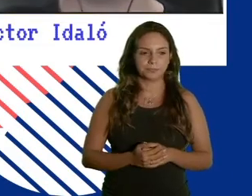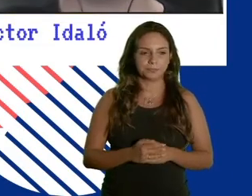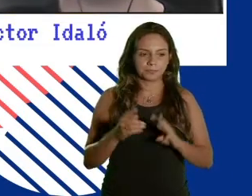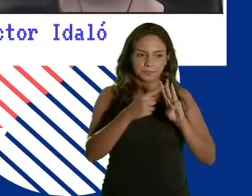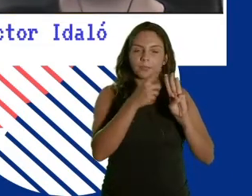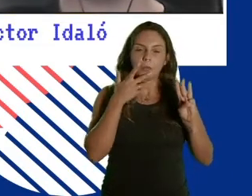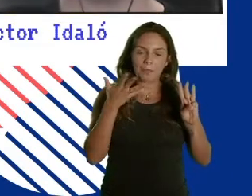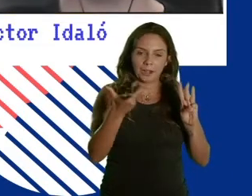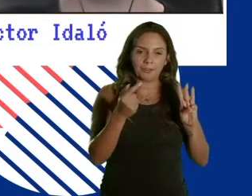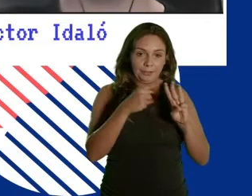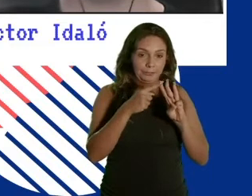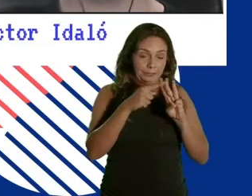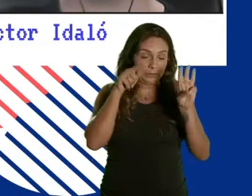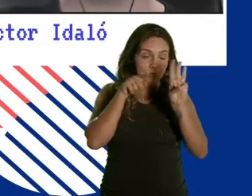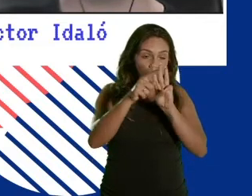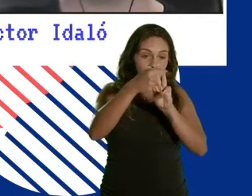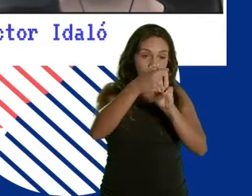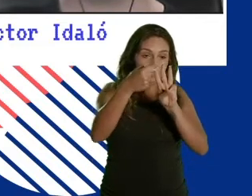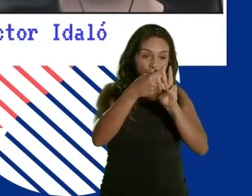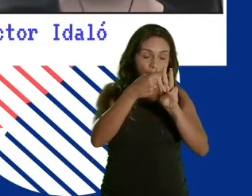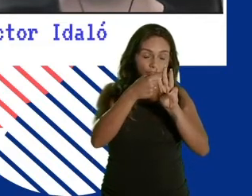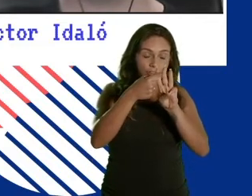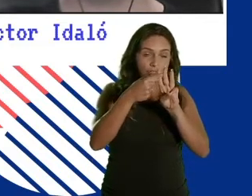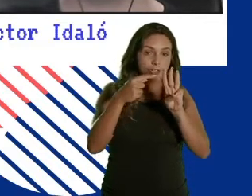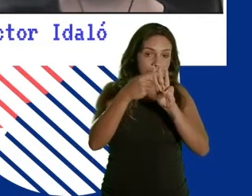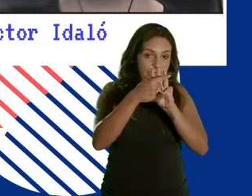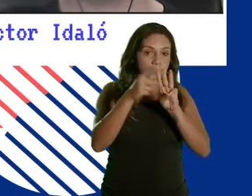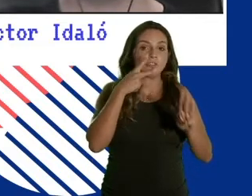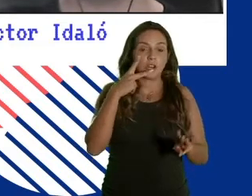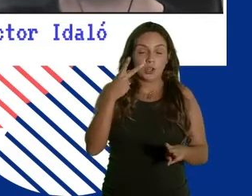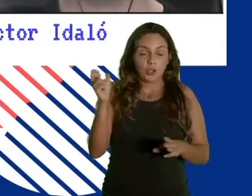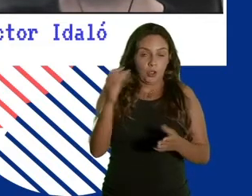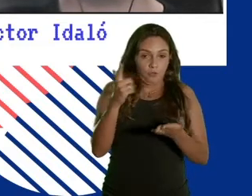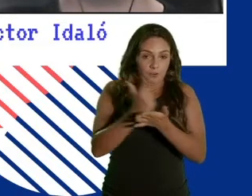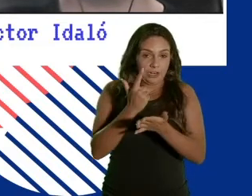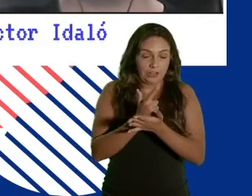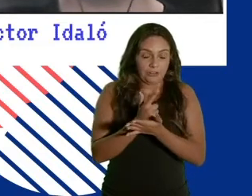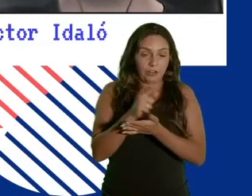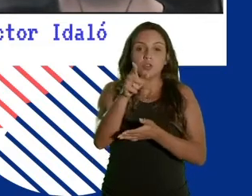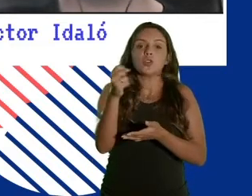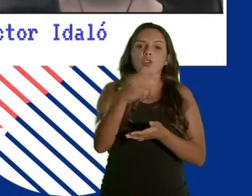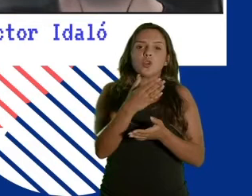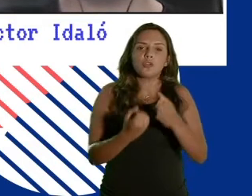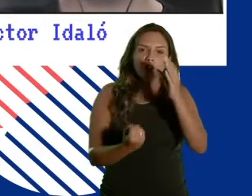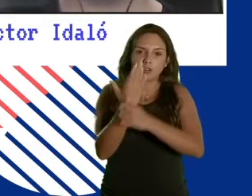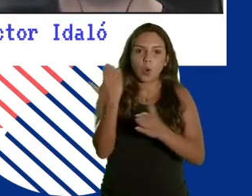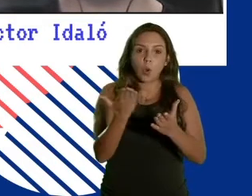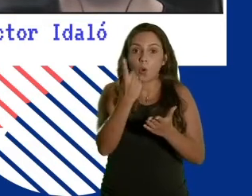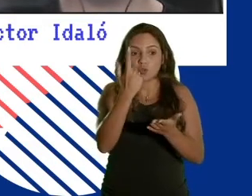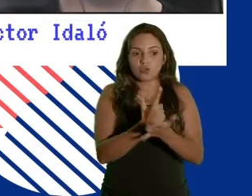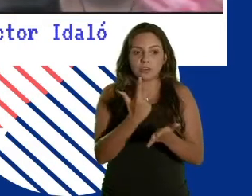Maravilha. Vilma, João Vitor falando do livro dele recém-lançado, a senhora lança um livro hoje.